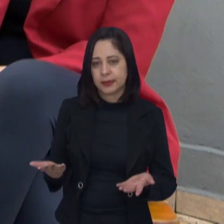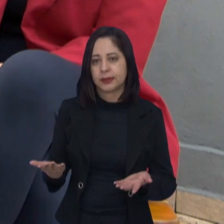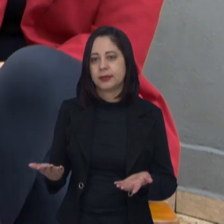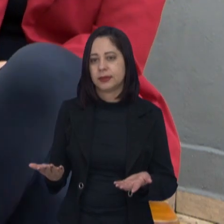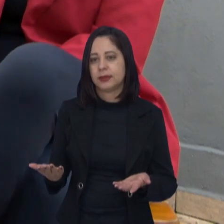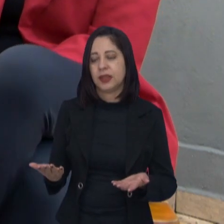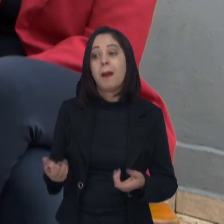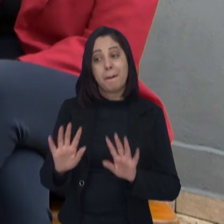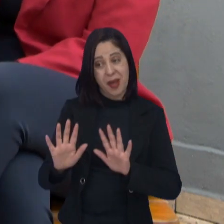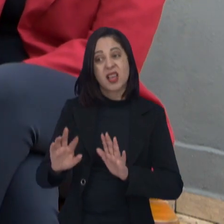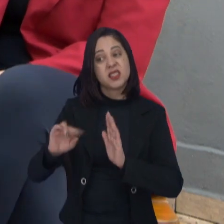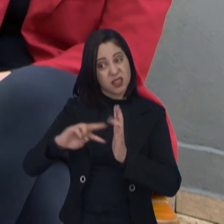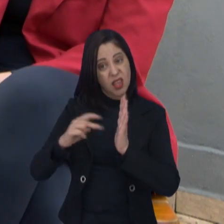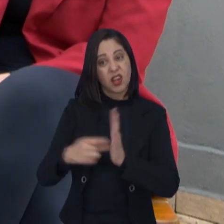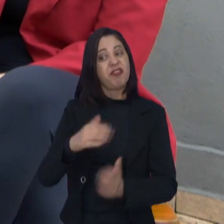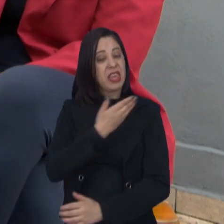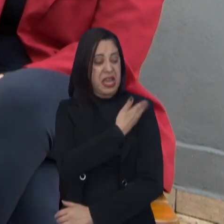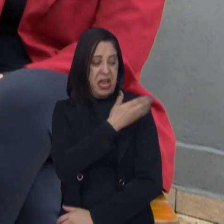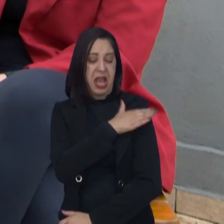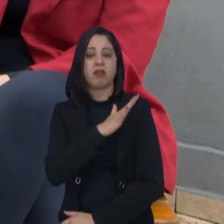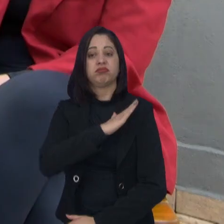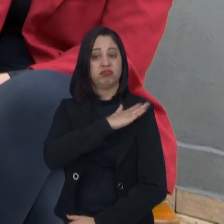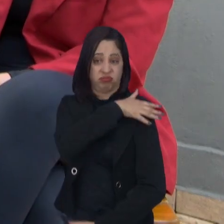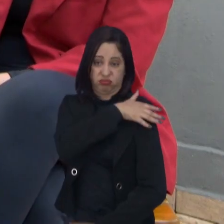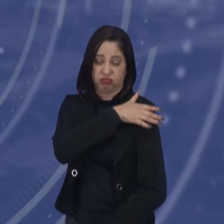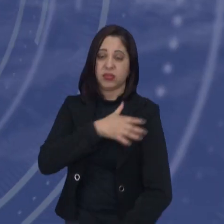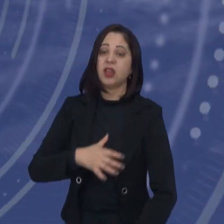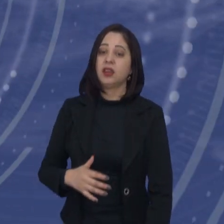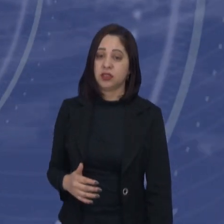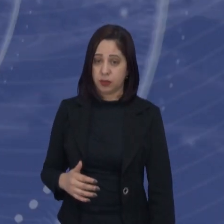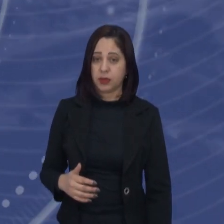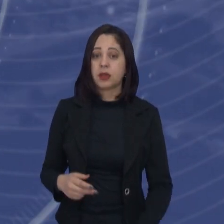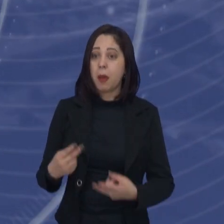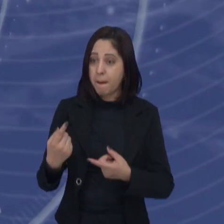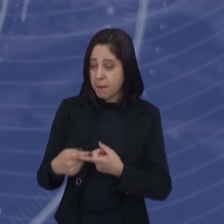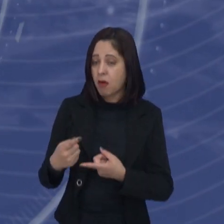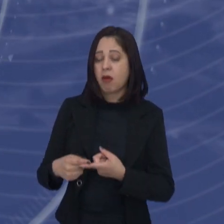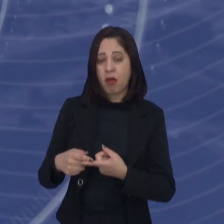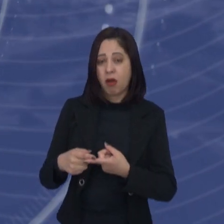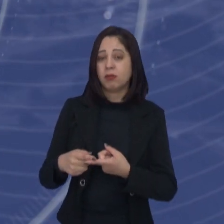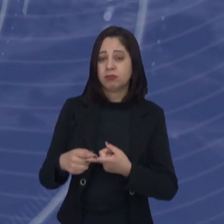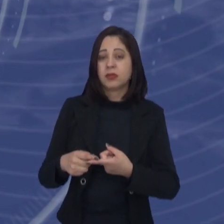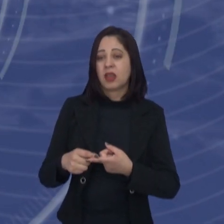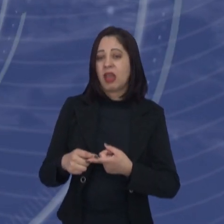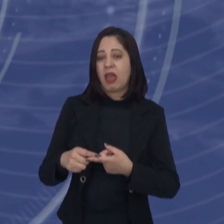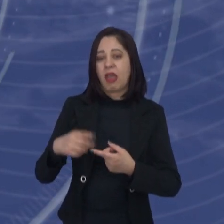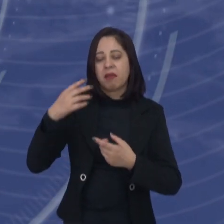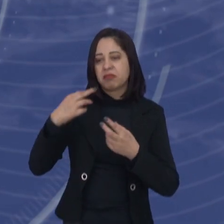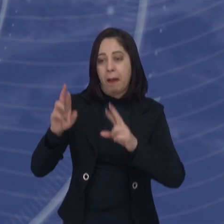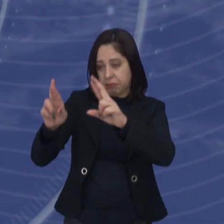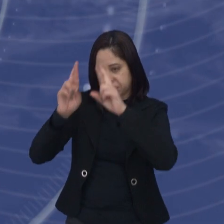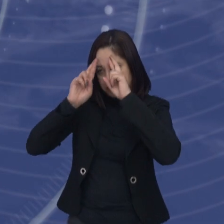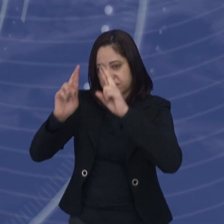não é intolerância, é discriminação, e é um tipo de intolerância, sim, porque há esse esvaziamento, né, do que você né, não está